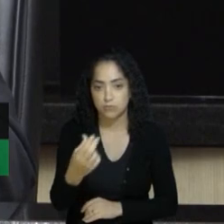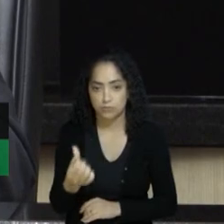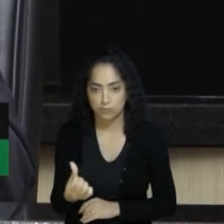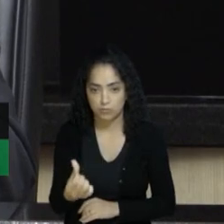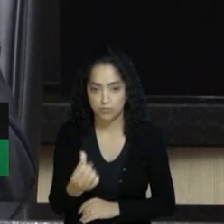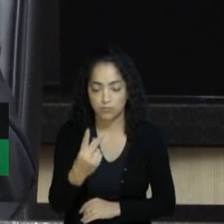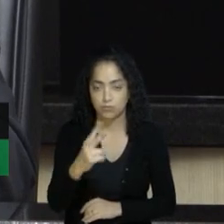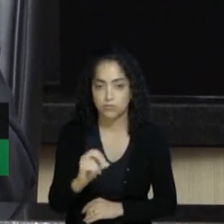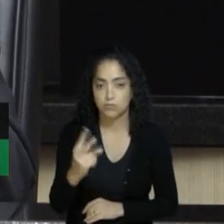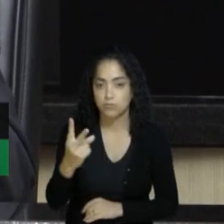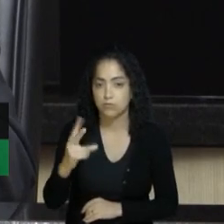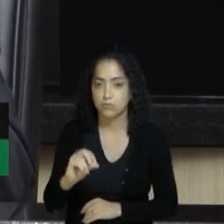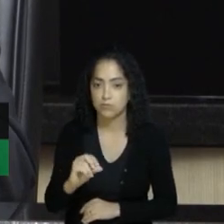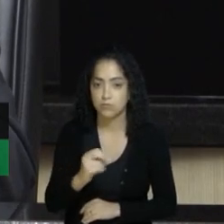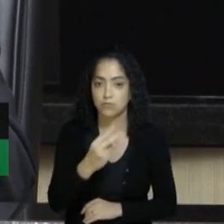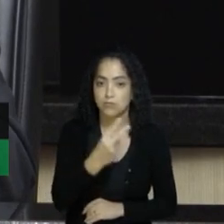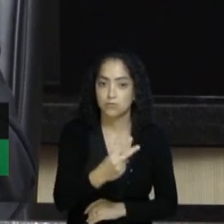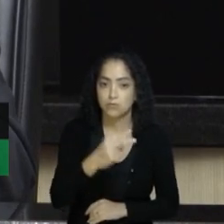326/2020 e